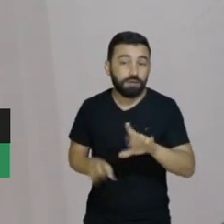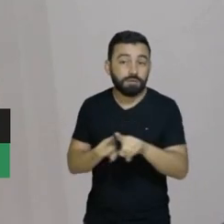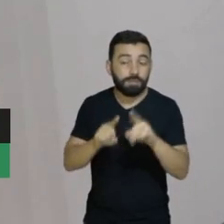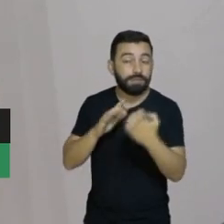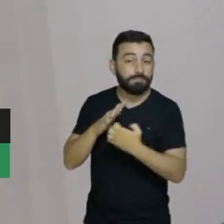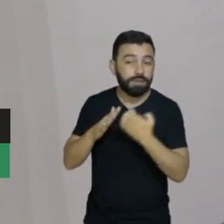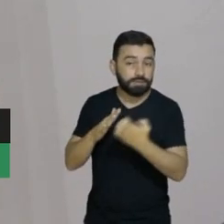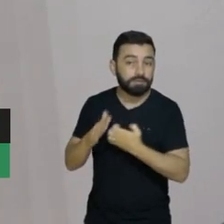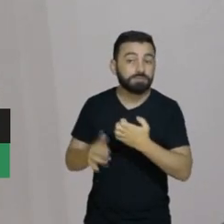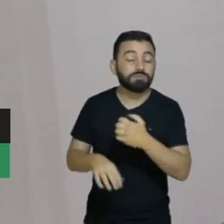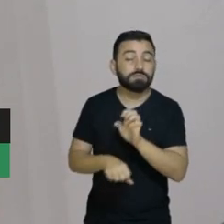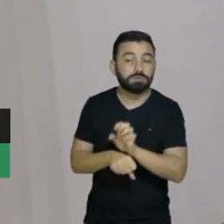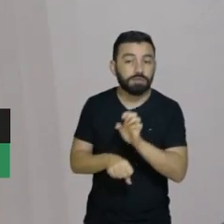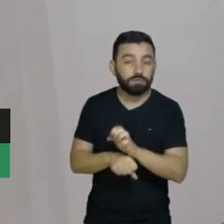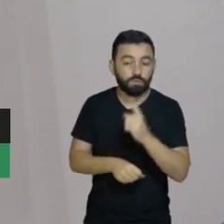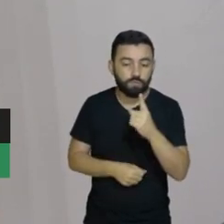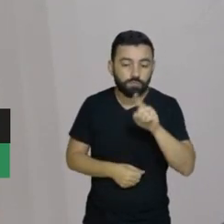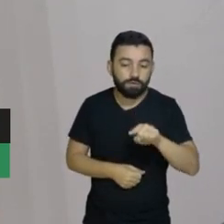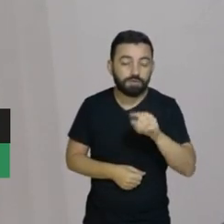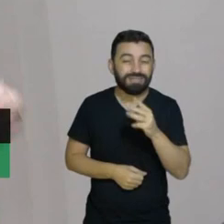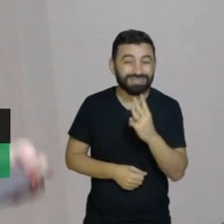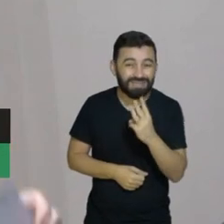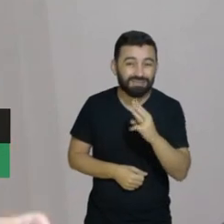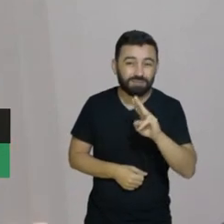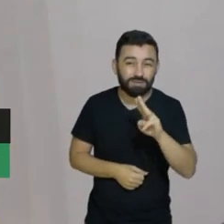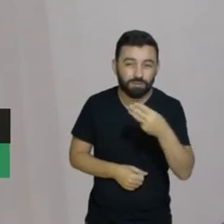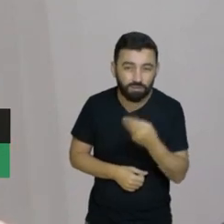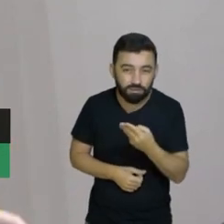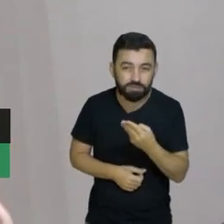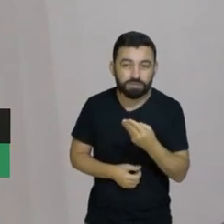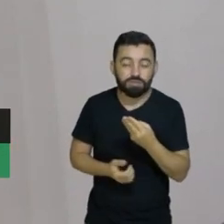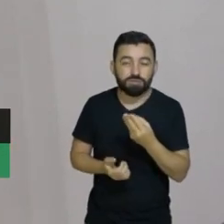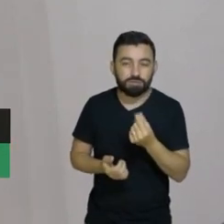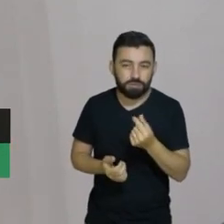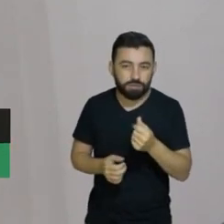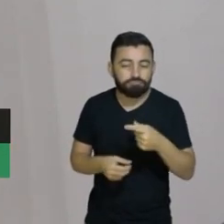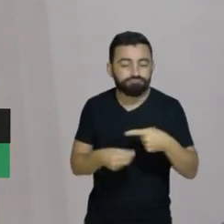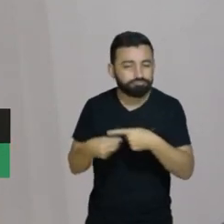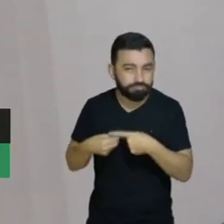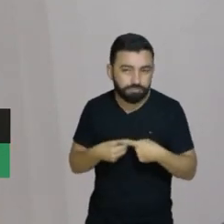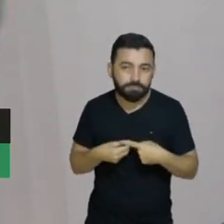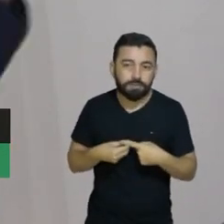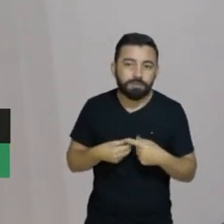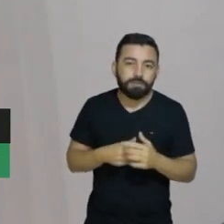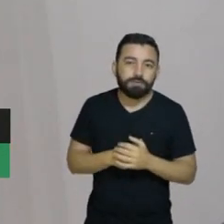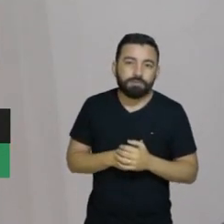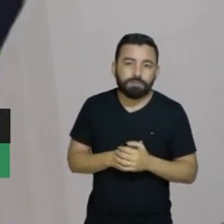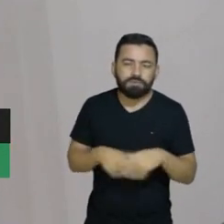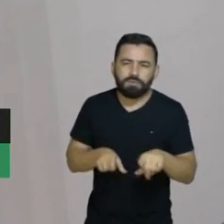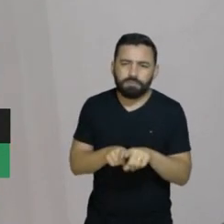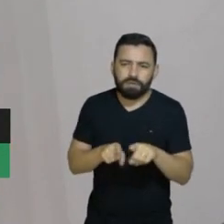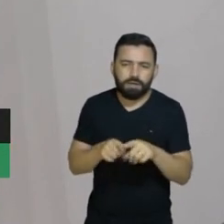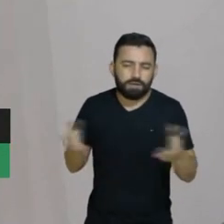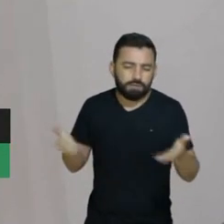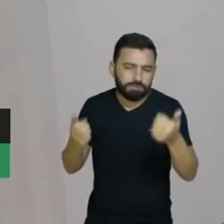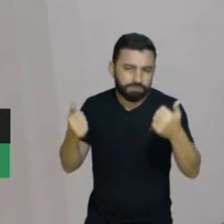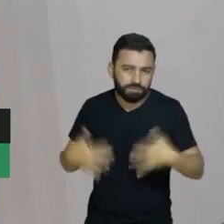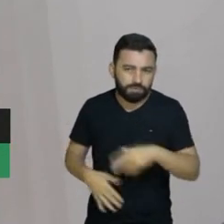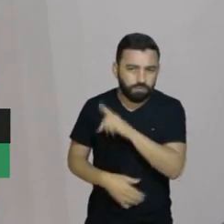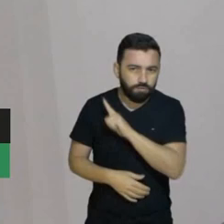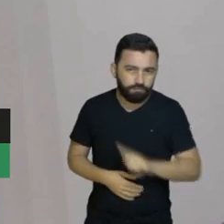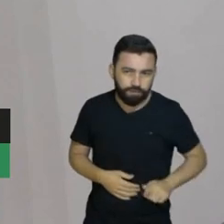estatais, além de 1,3 milhão dos cofres públicos municipais. E já que a gente está falando sobre governo, PT e até coisa